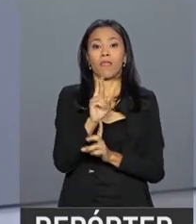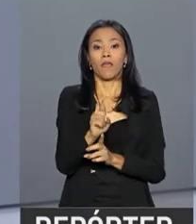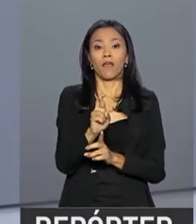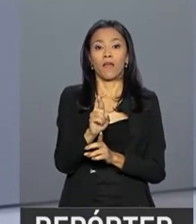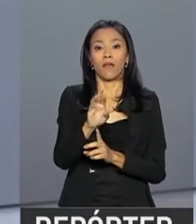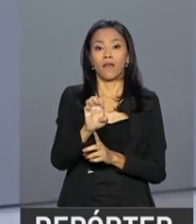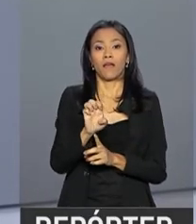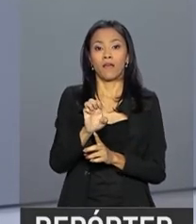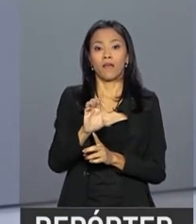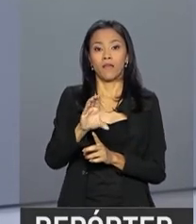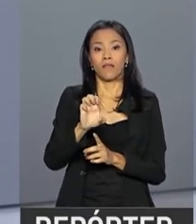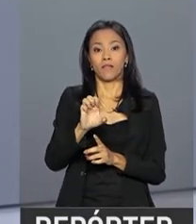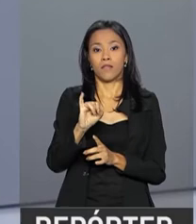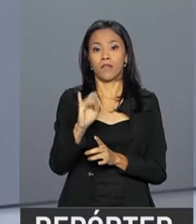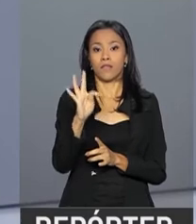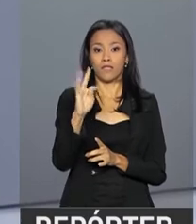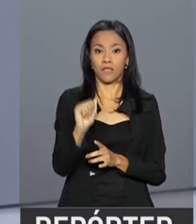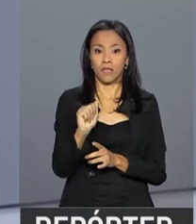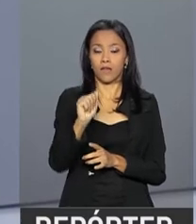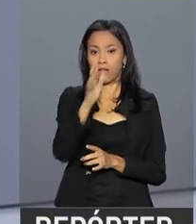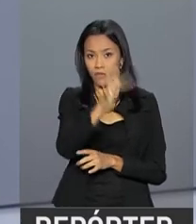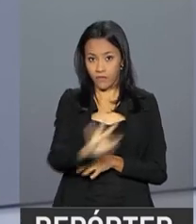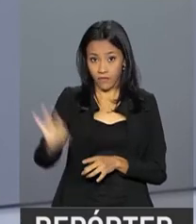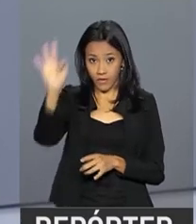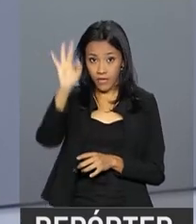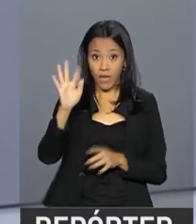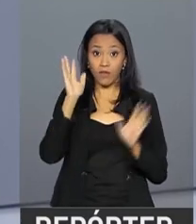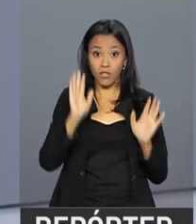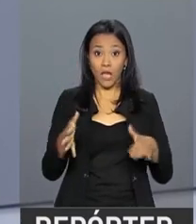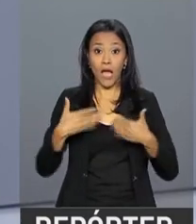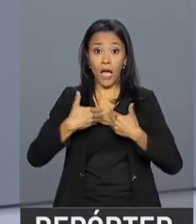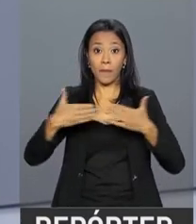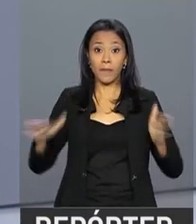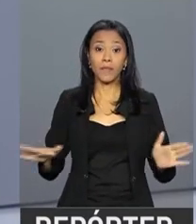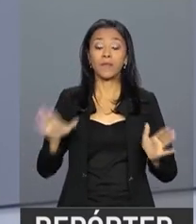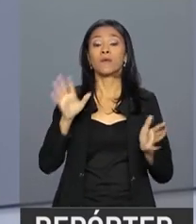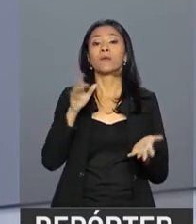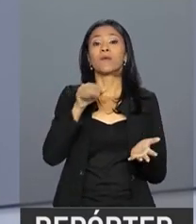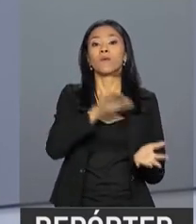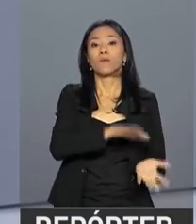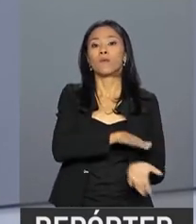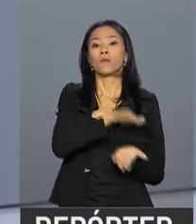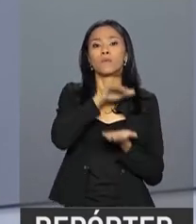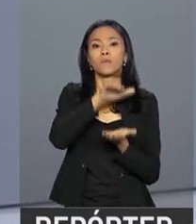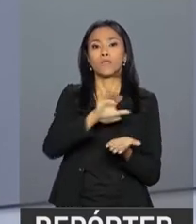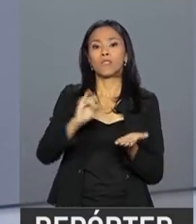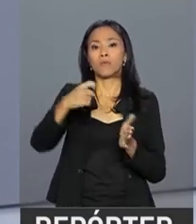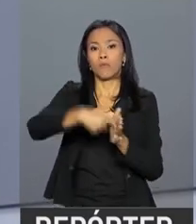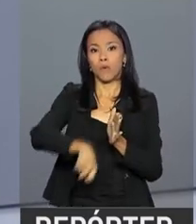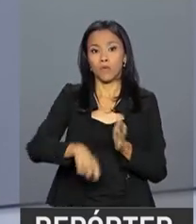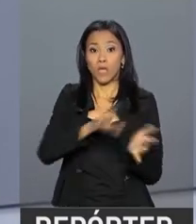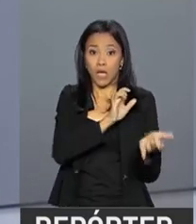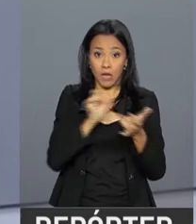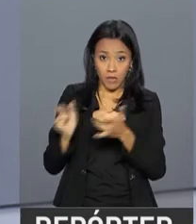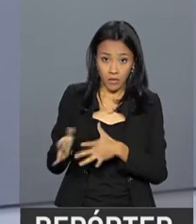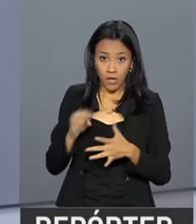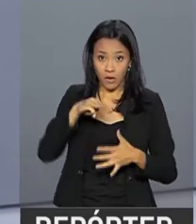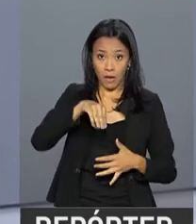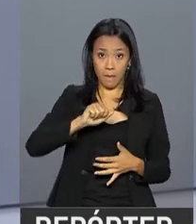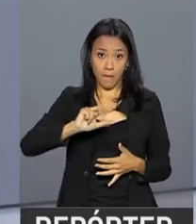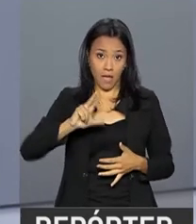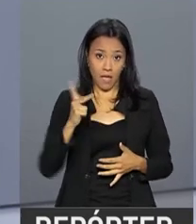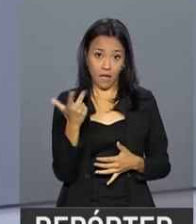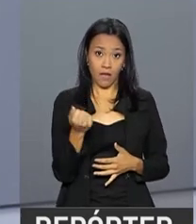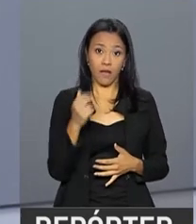a consulta ao segundo lote residual de restituição do imposto de renda pessoa física deixarão a malha fina declarações